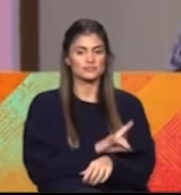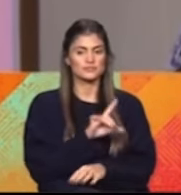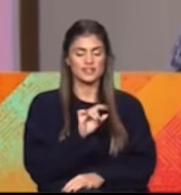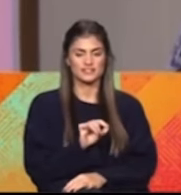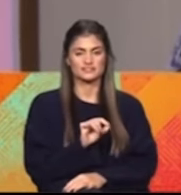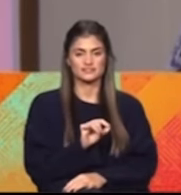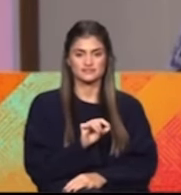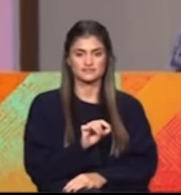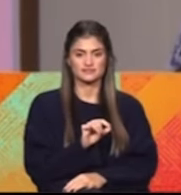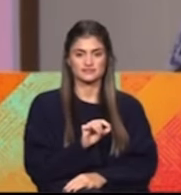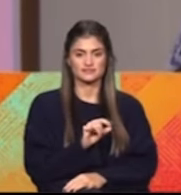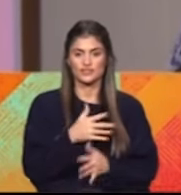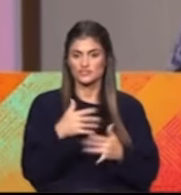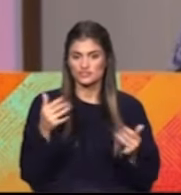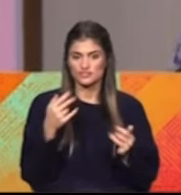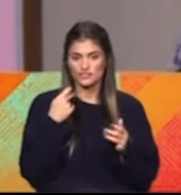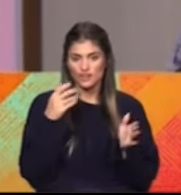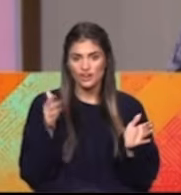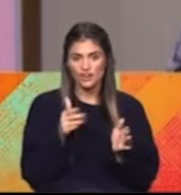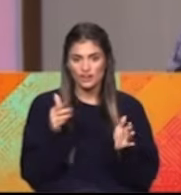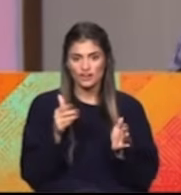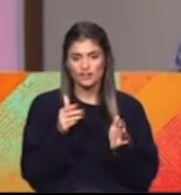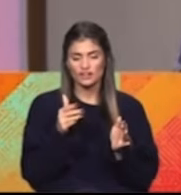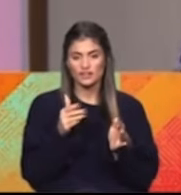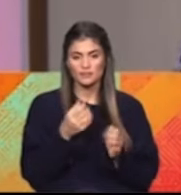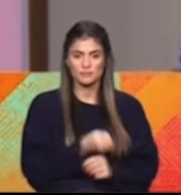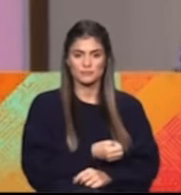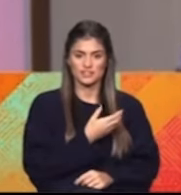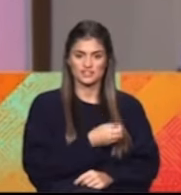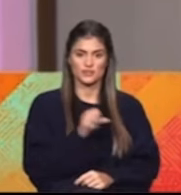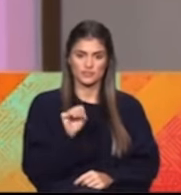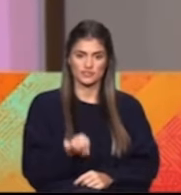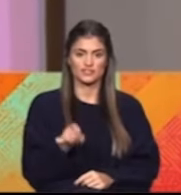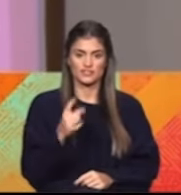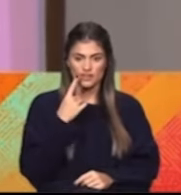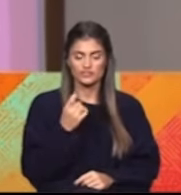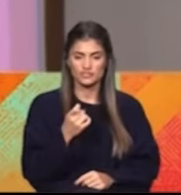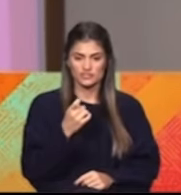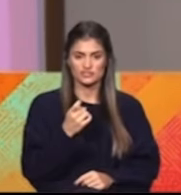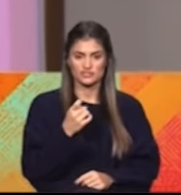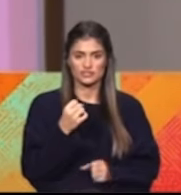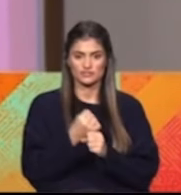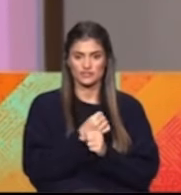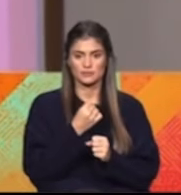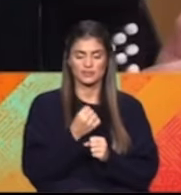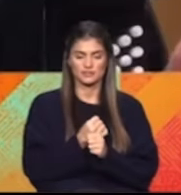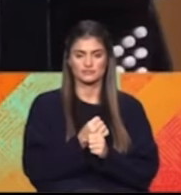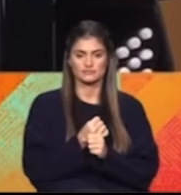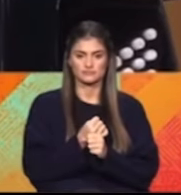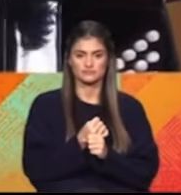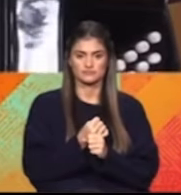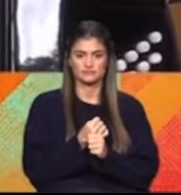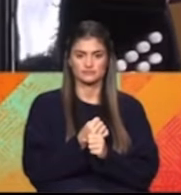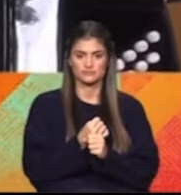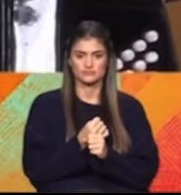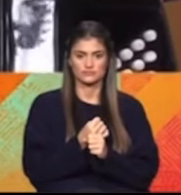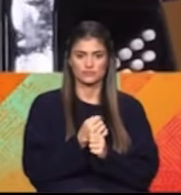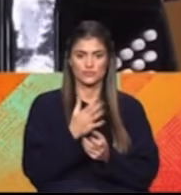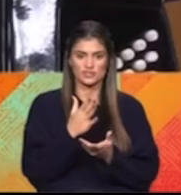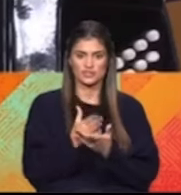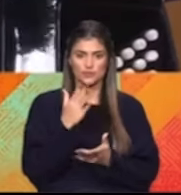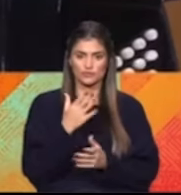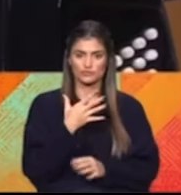na concertina, quer no acordeão, a paixão que ele tem, e nota-se que há muito trabalho por trás disto, que não é só o